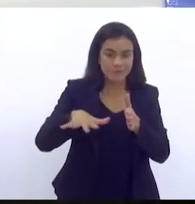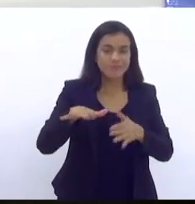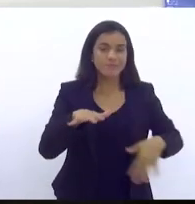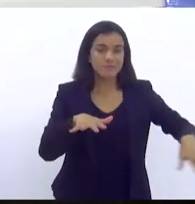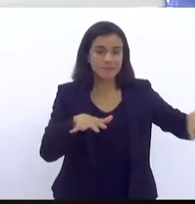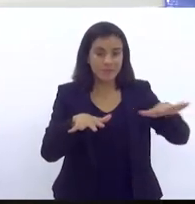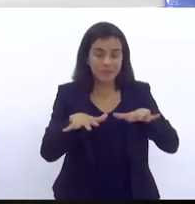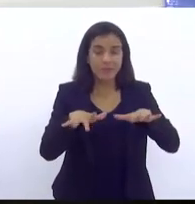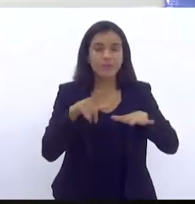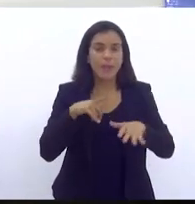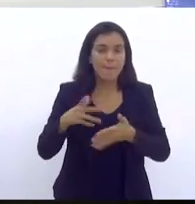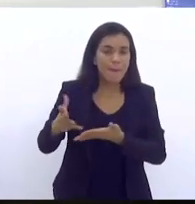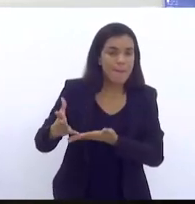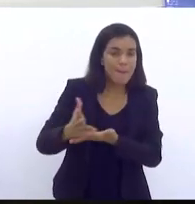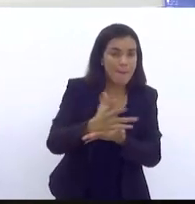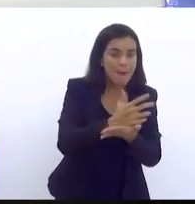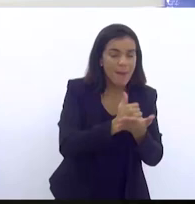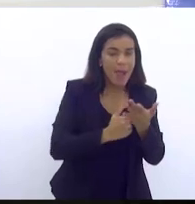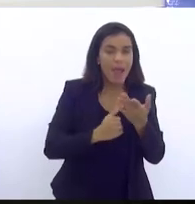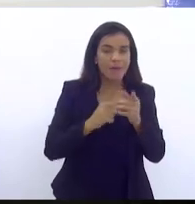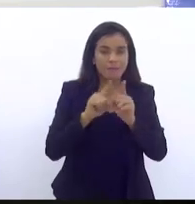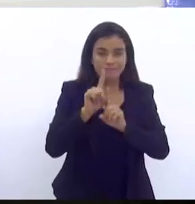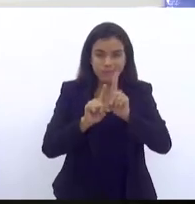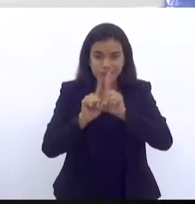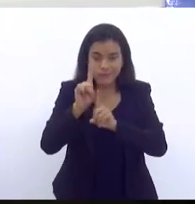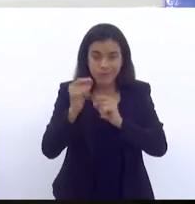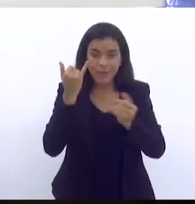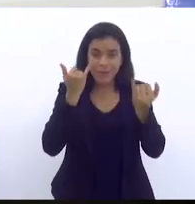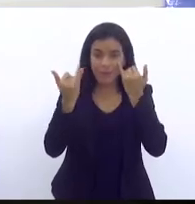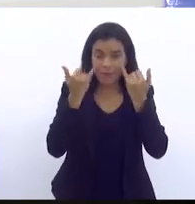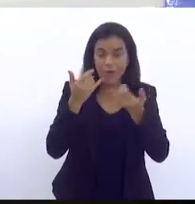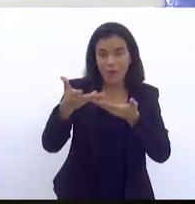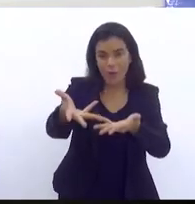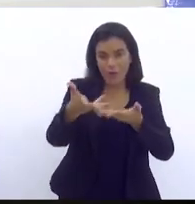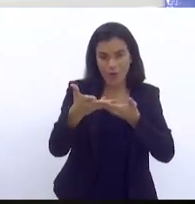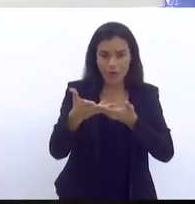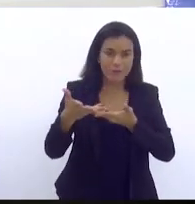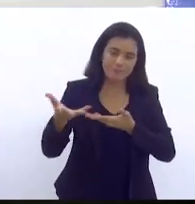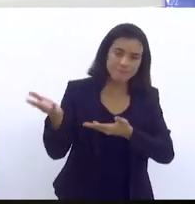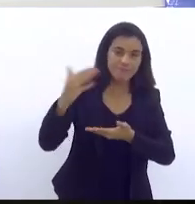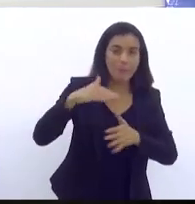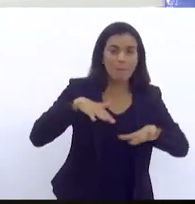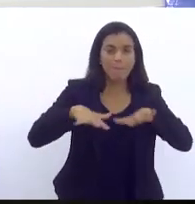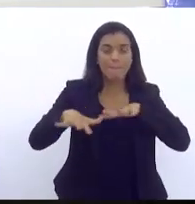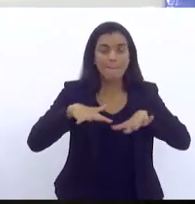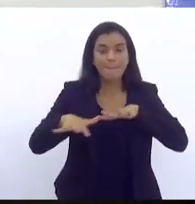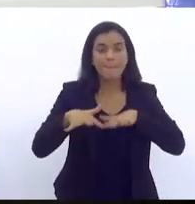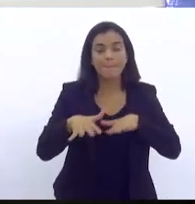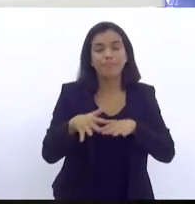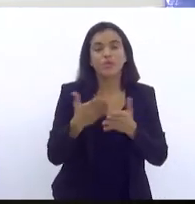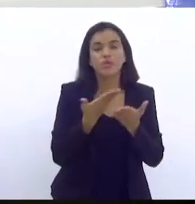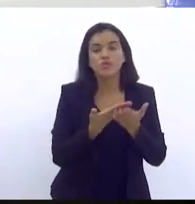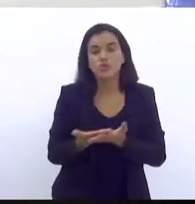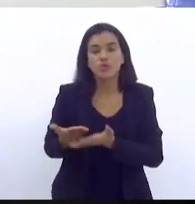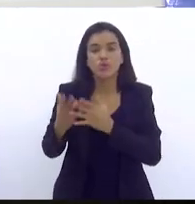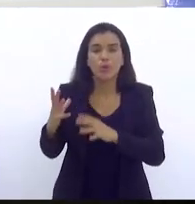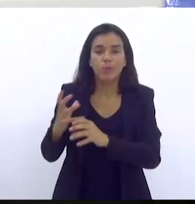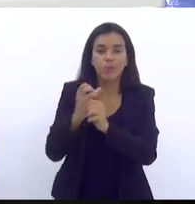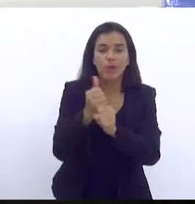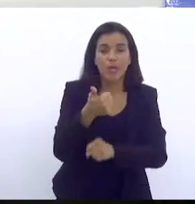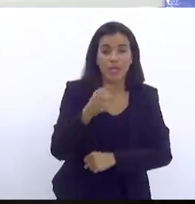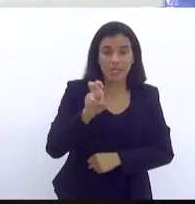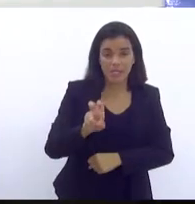levantam dados evidenciando a desigualdade e convocando para ação foi estudo em 15 comunidades do Grande